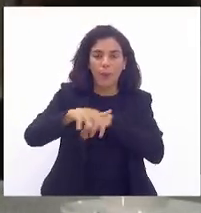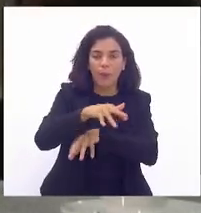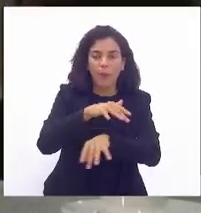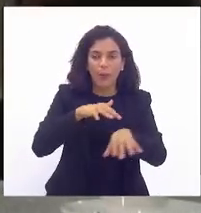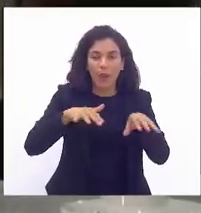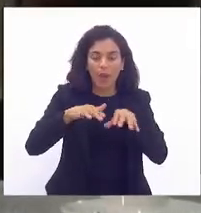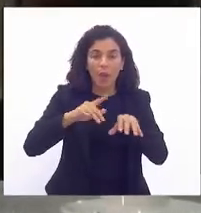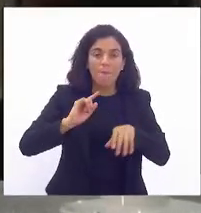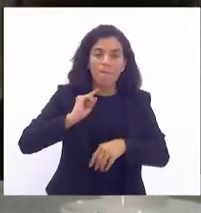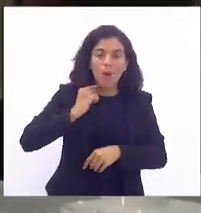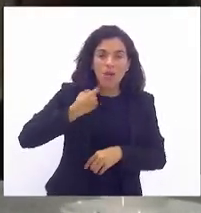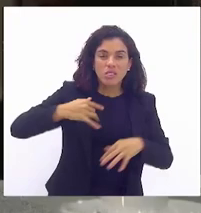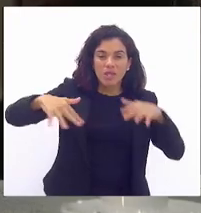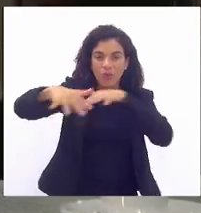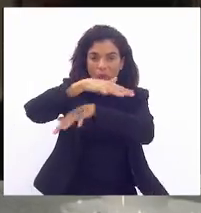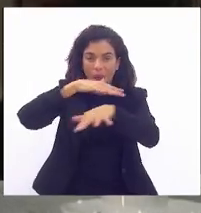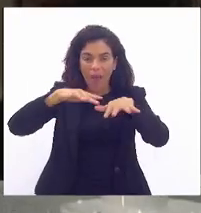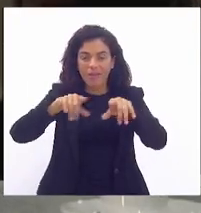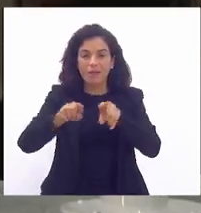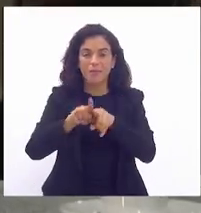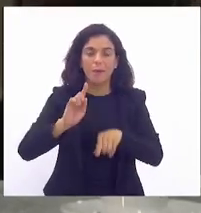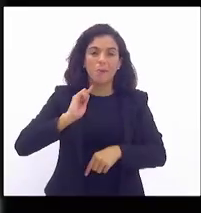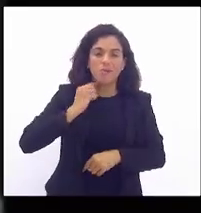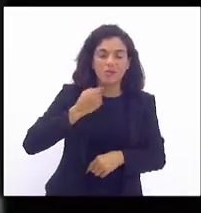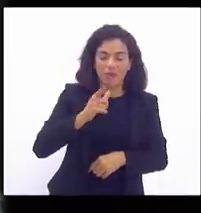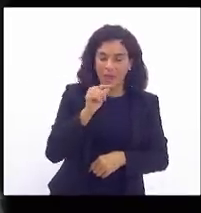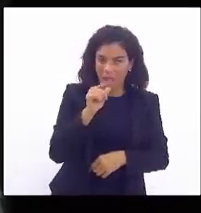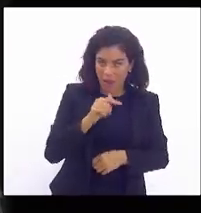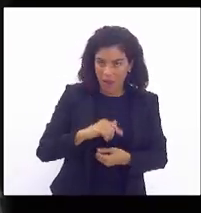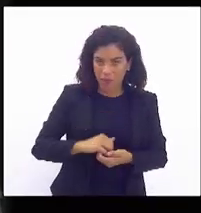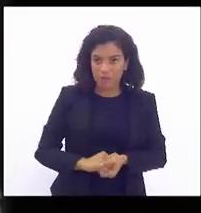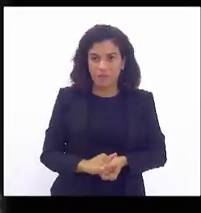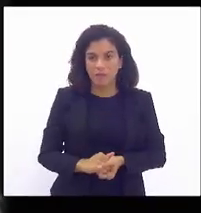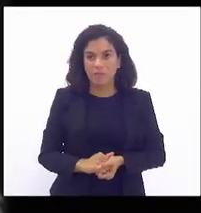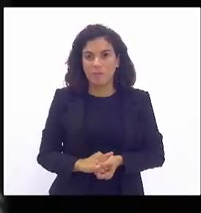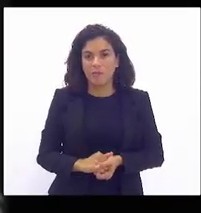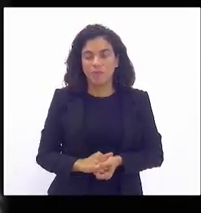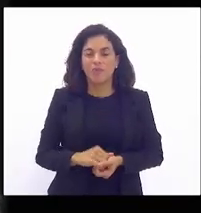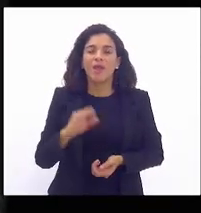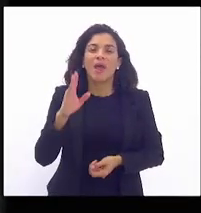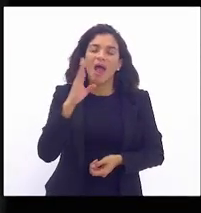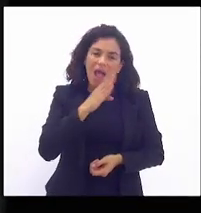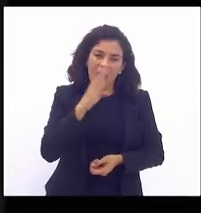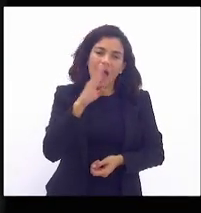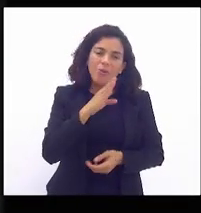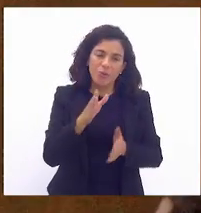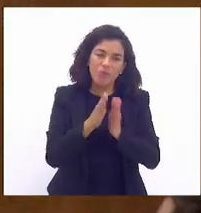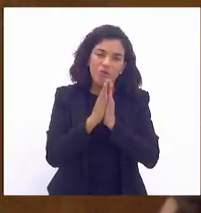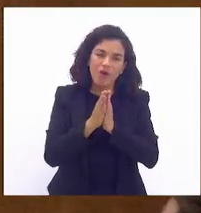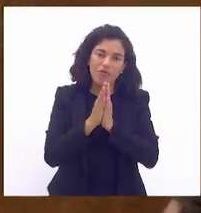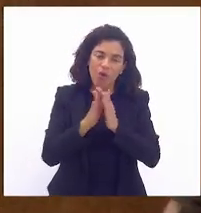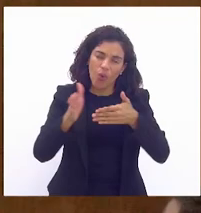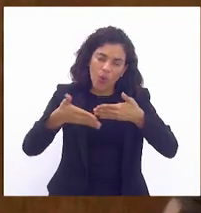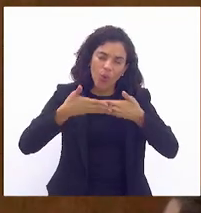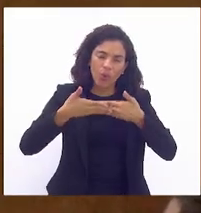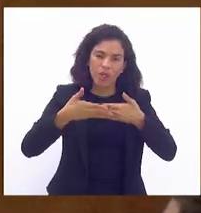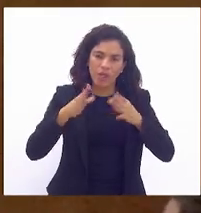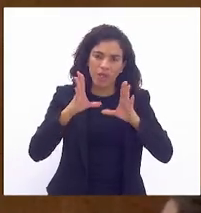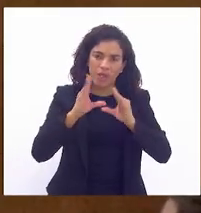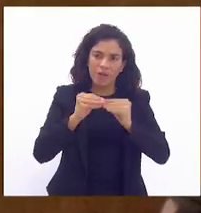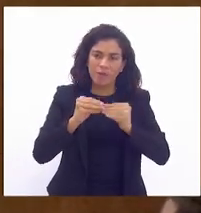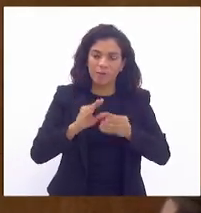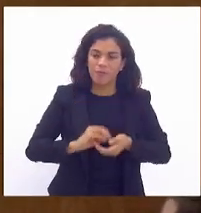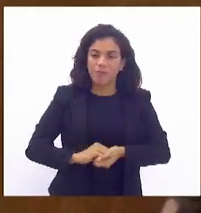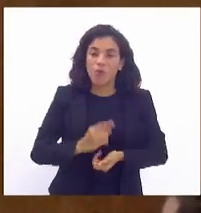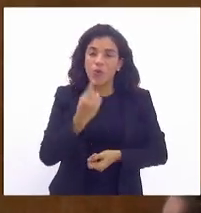de poluição atmosférica, causa poluição na água. Pode passar, por favor. Urias, por favor, se puder concluir.